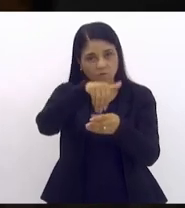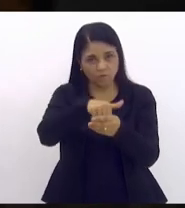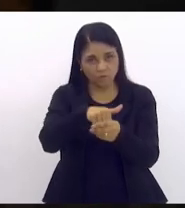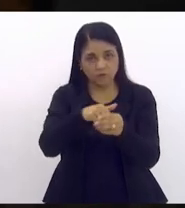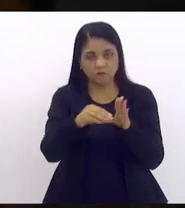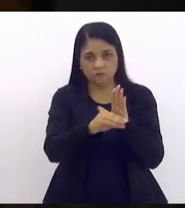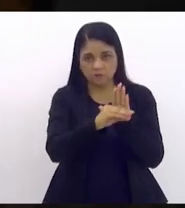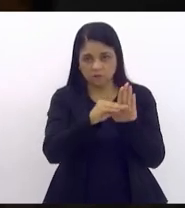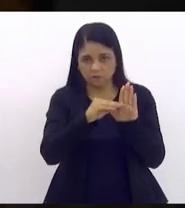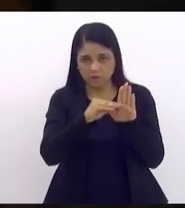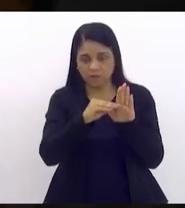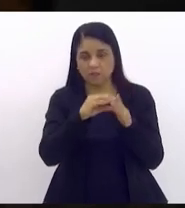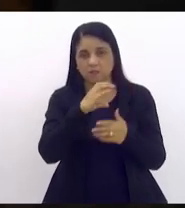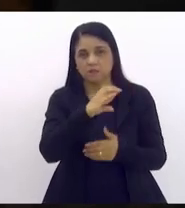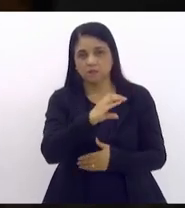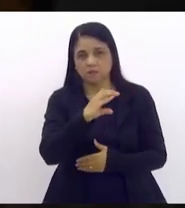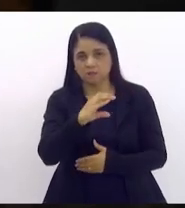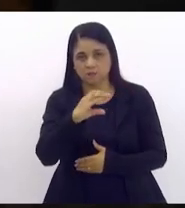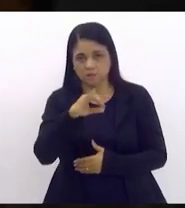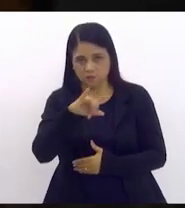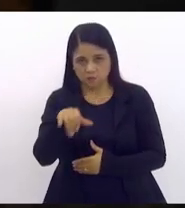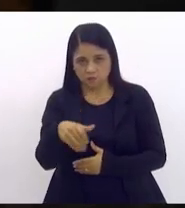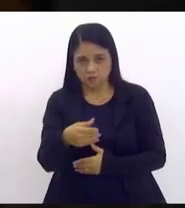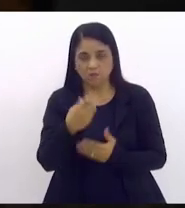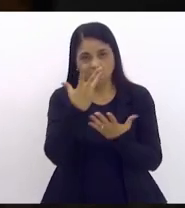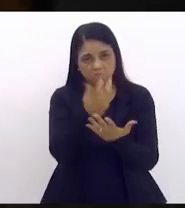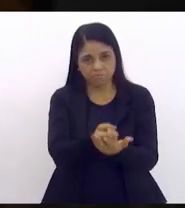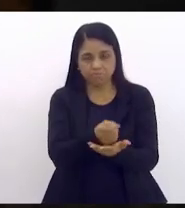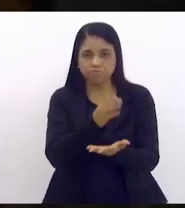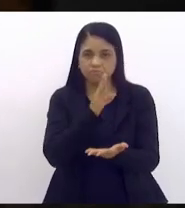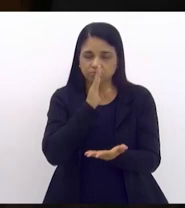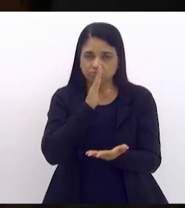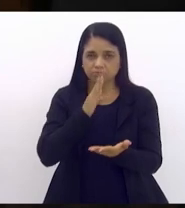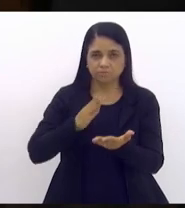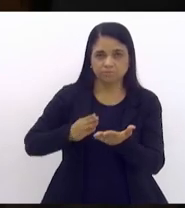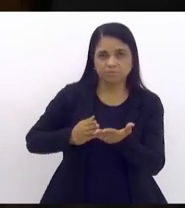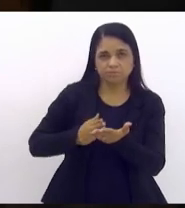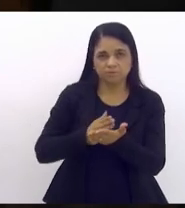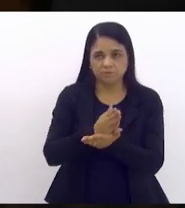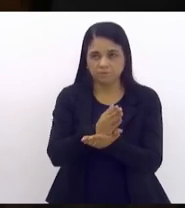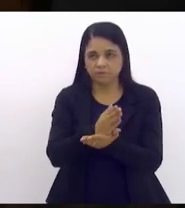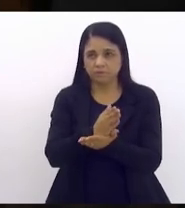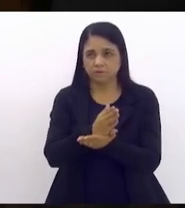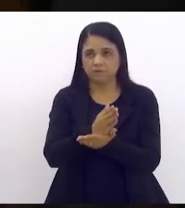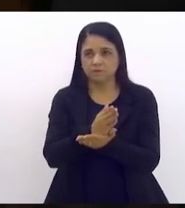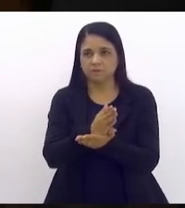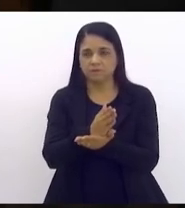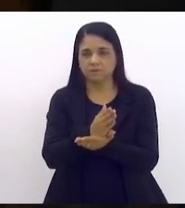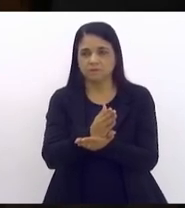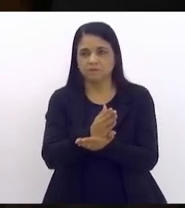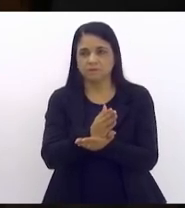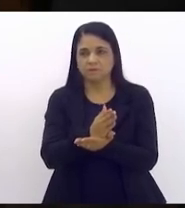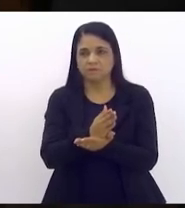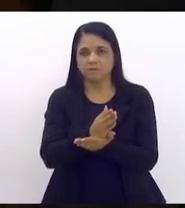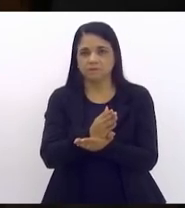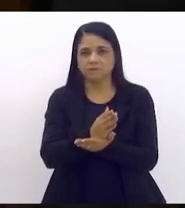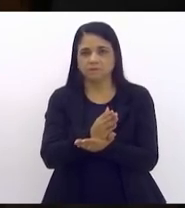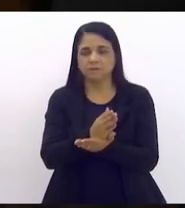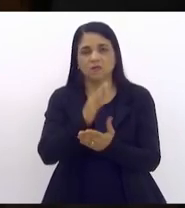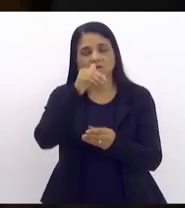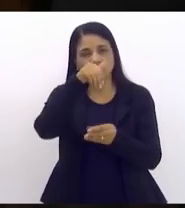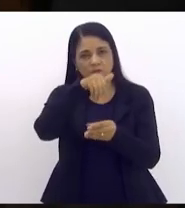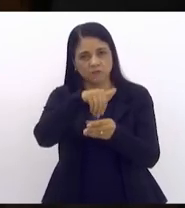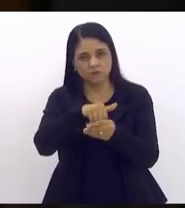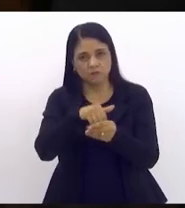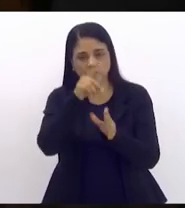as emendas da CCJ. Senhores que aprovam, permaneçam como estão. Aprovado. Em